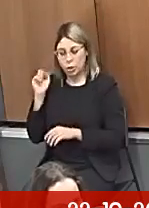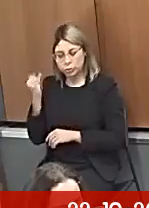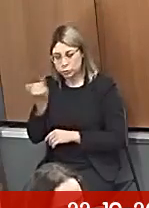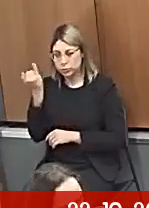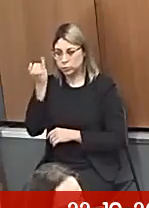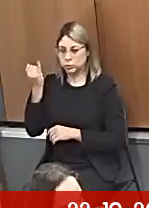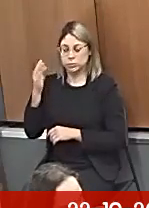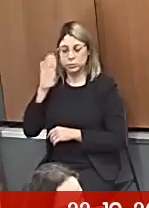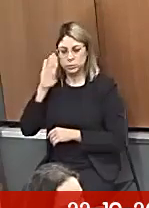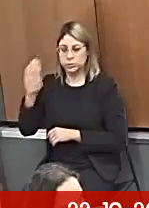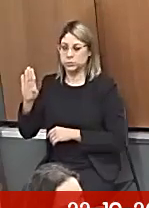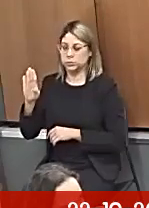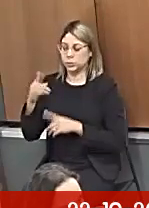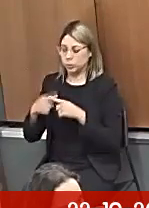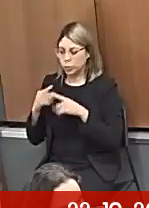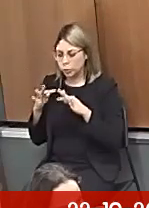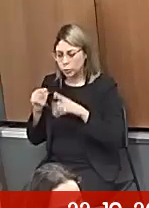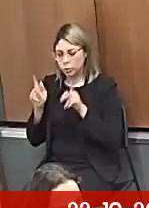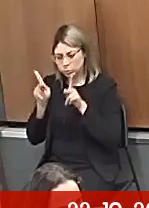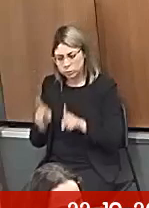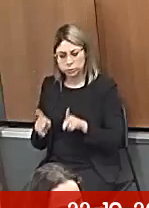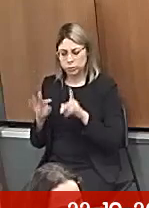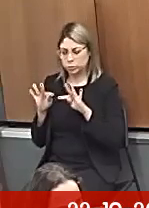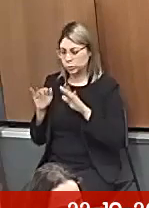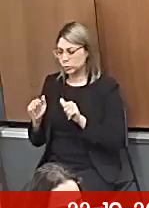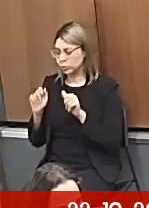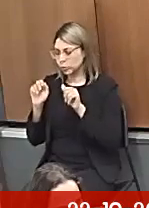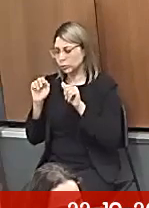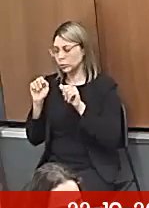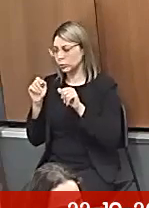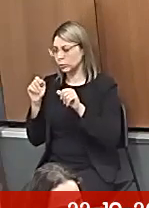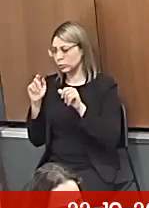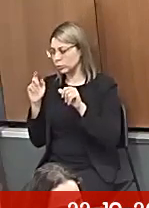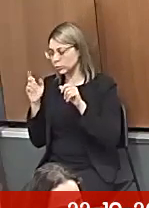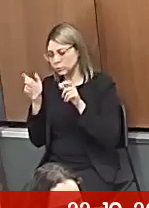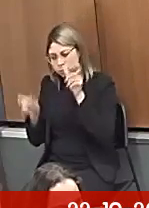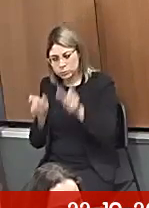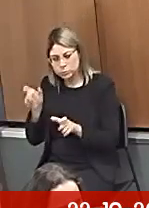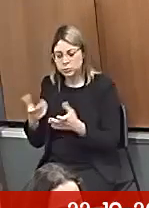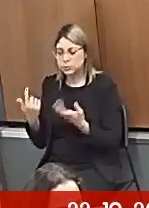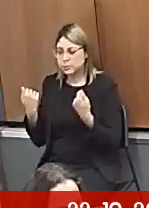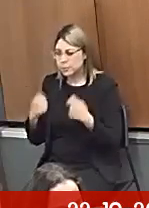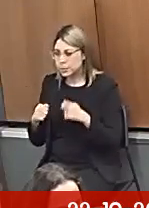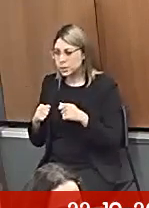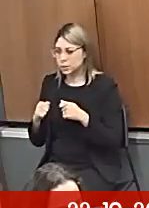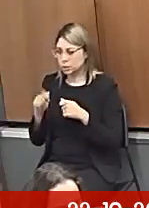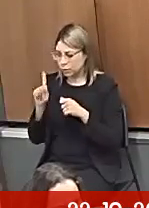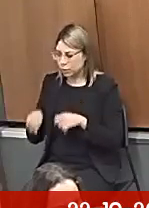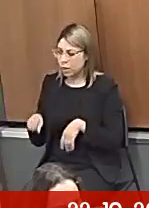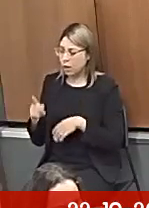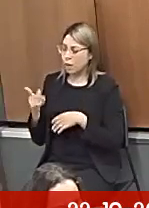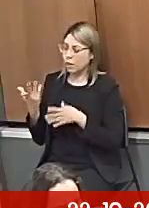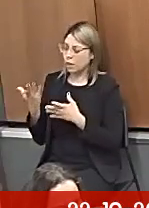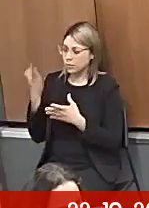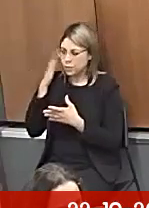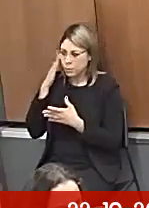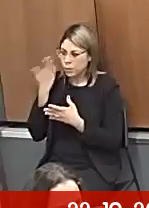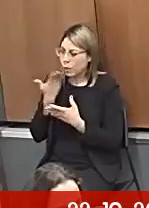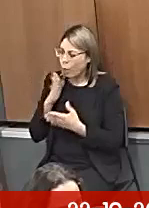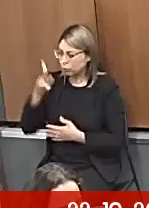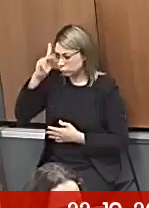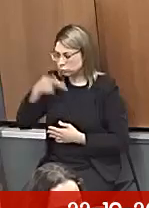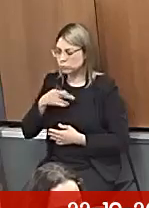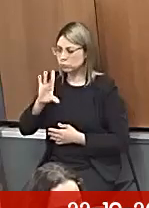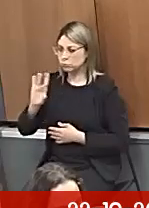autoridade pública, toda pessoa, todo ser humano, ele tem que zelar pelo protagonismo dessas pessoas, para que cada vez